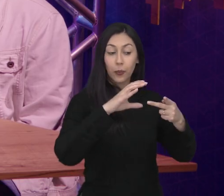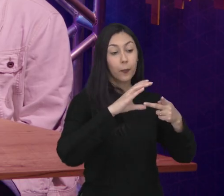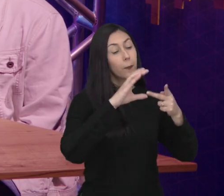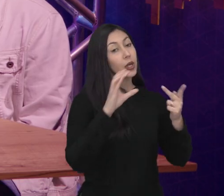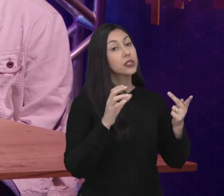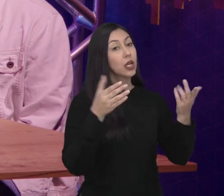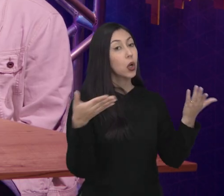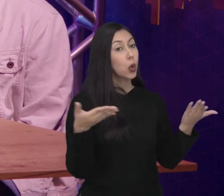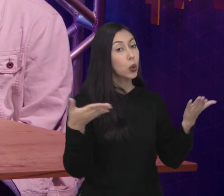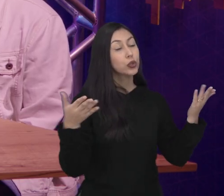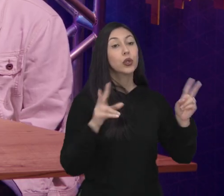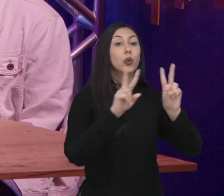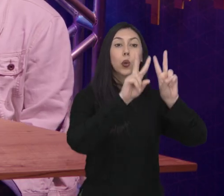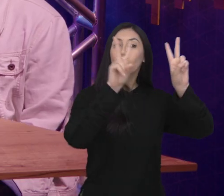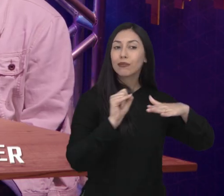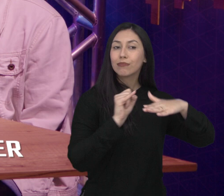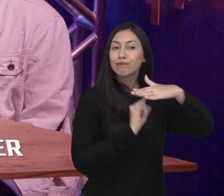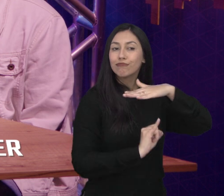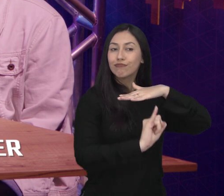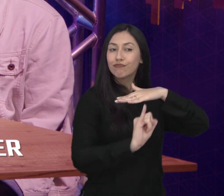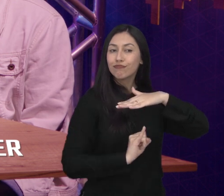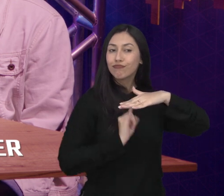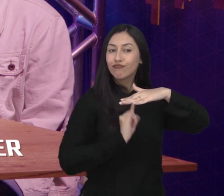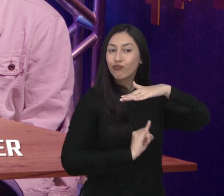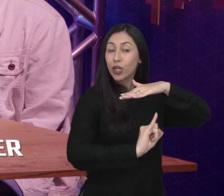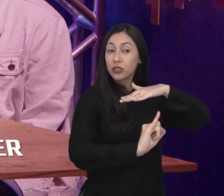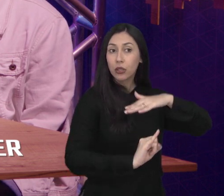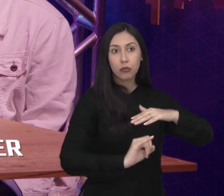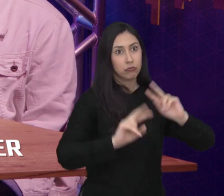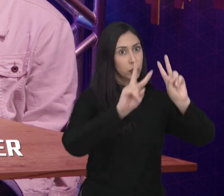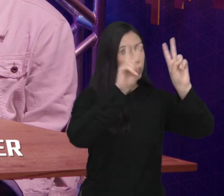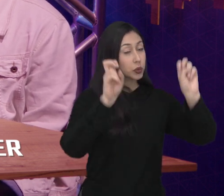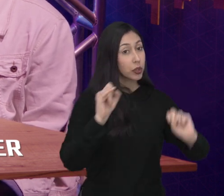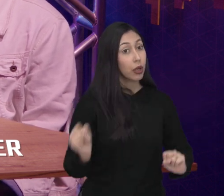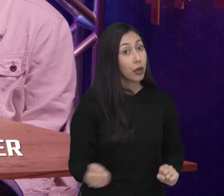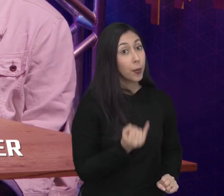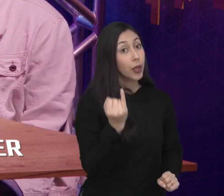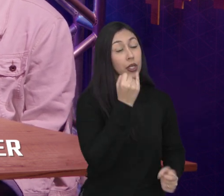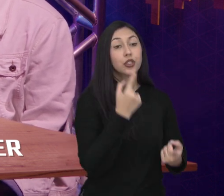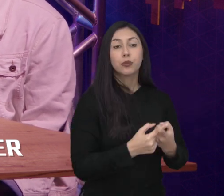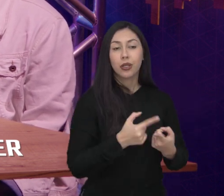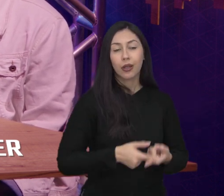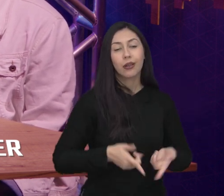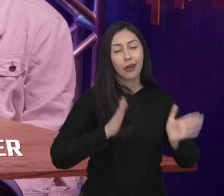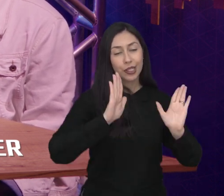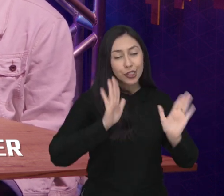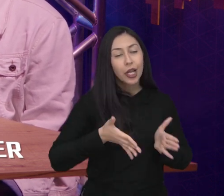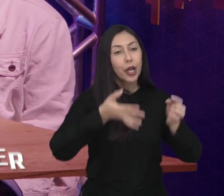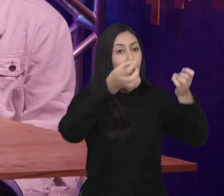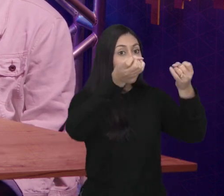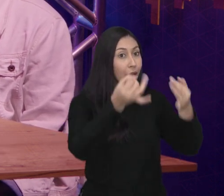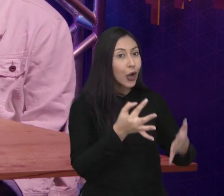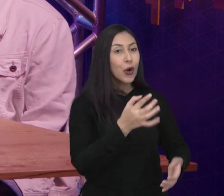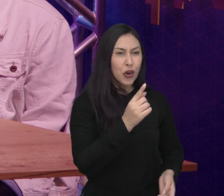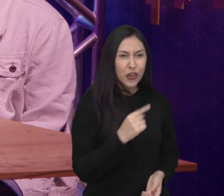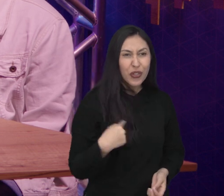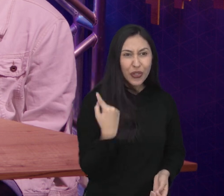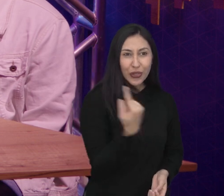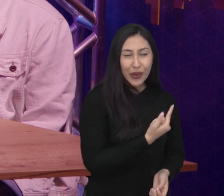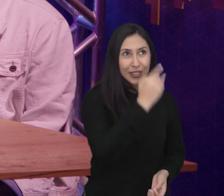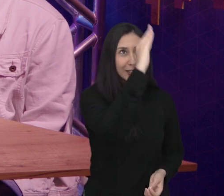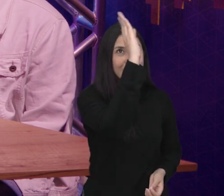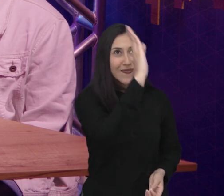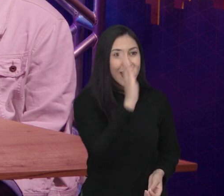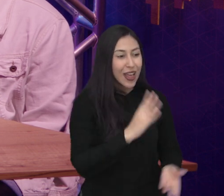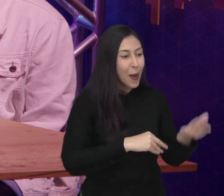A gente está de volta com o Pode Ser, falando hoje então sobre imigração, que é um assunto muito importante aqui pra gente, porque, como a gente bem disse, né,